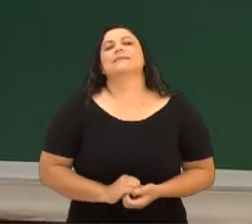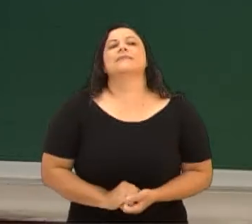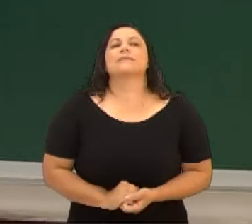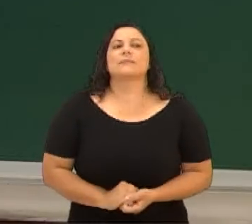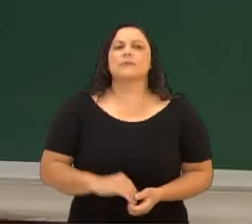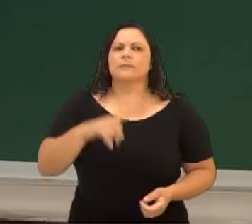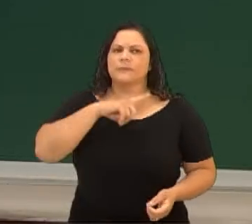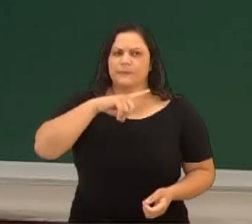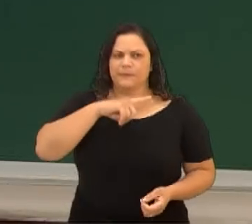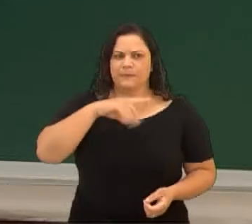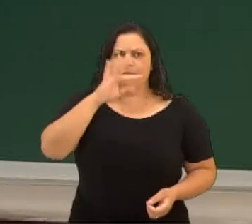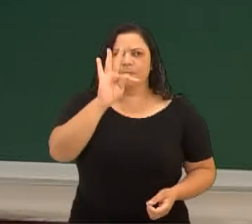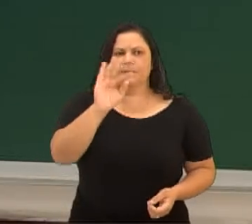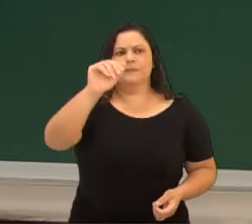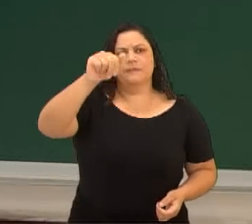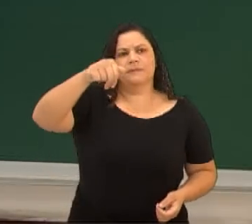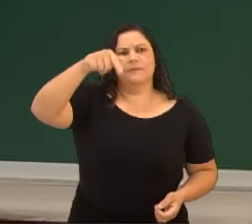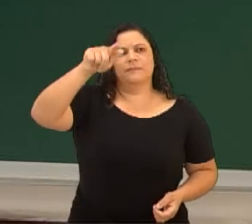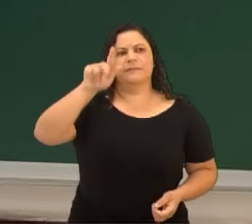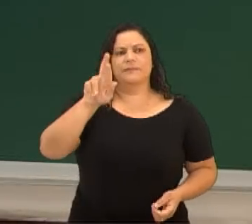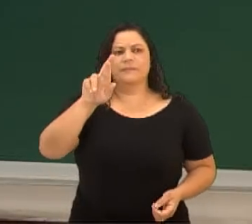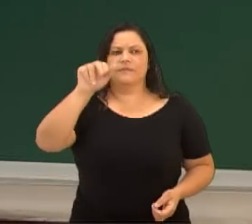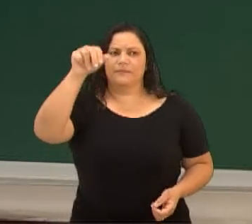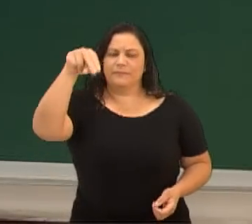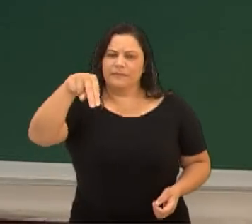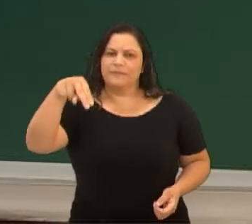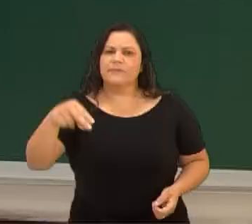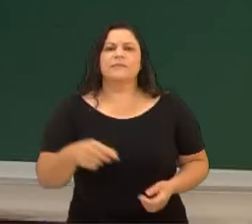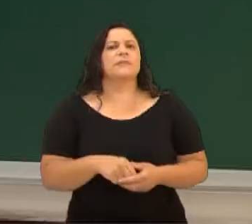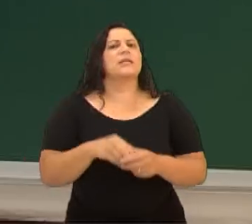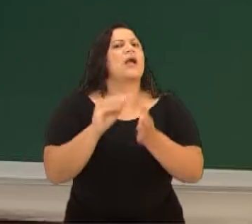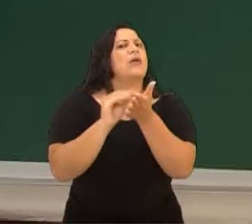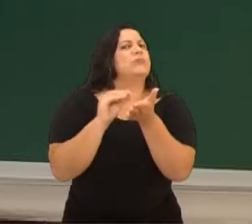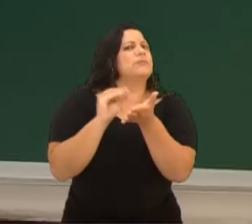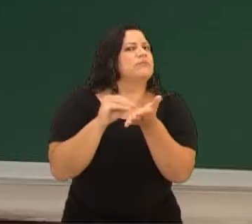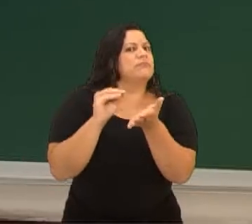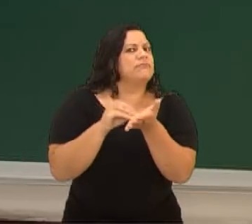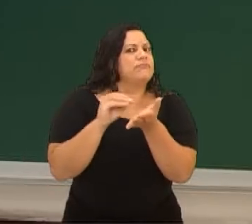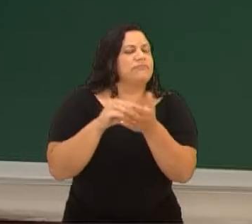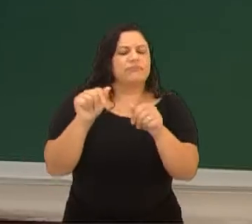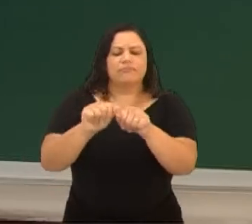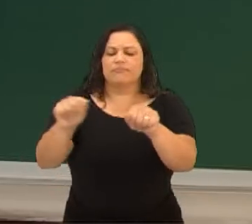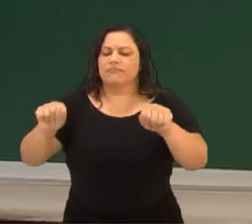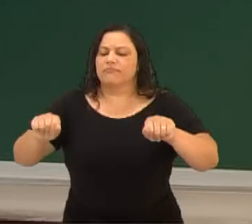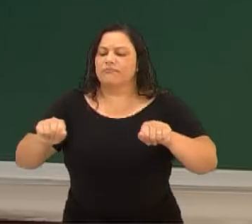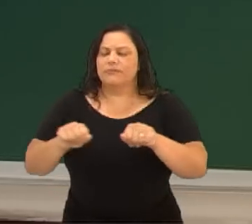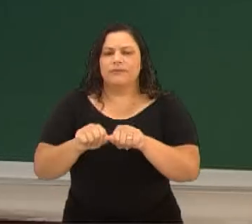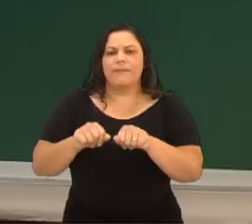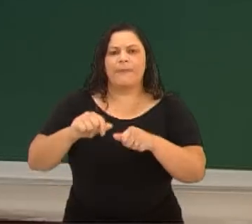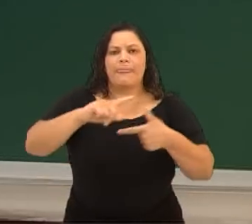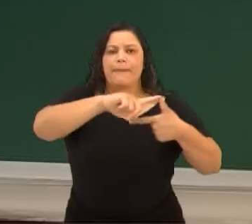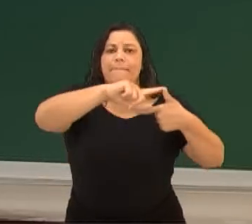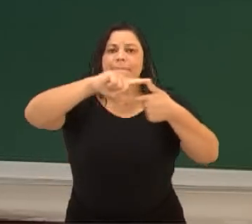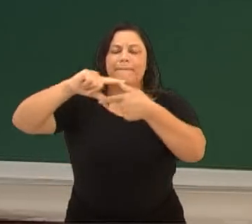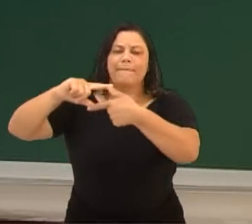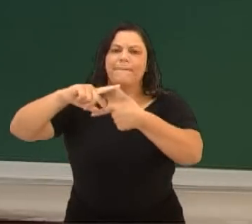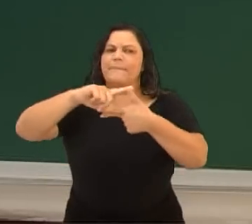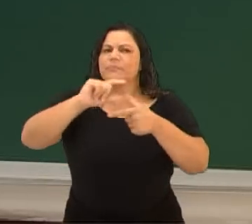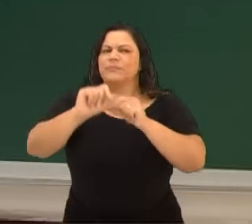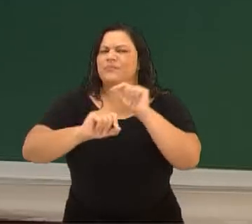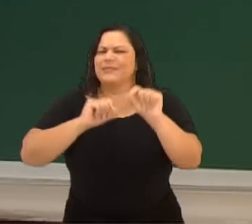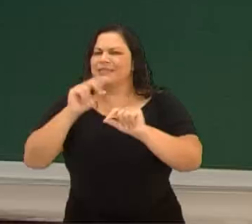o Tangram e faltou aqui para a gente calcular a área desse losango,